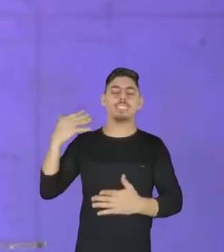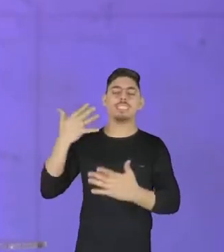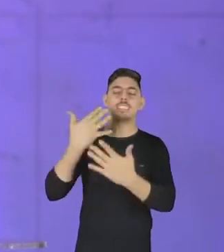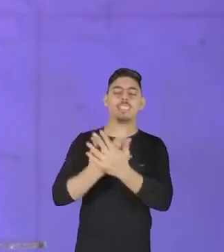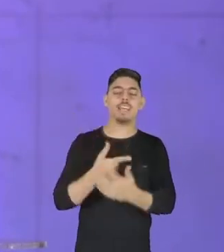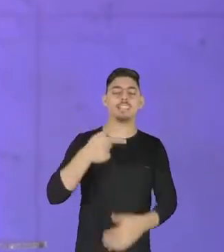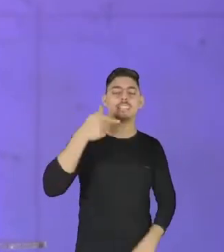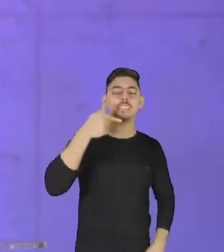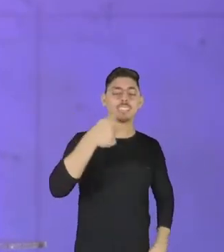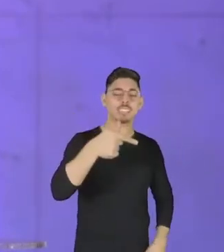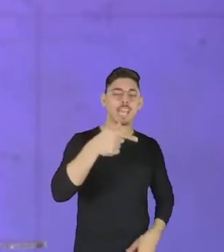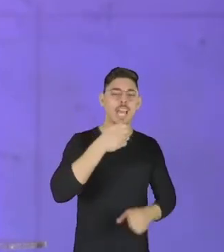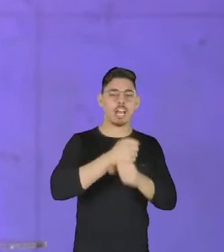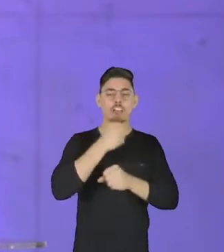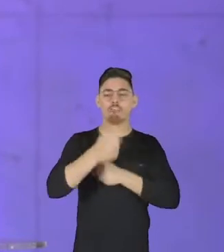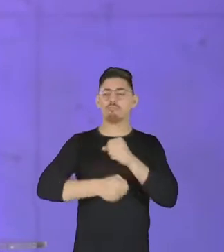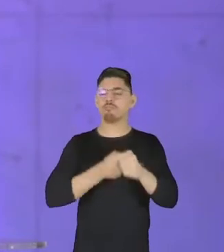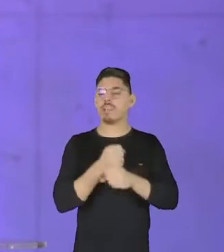foram intocáveis.